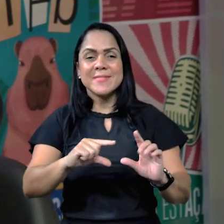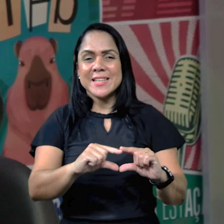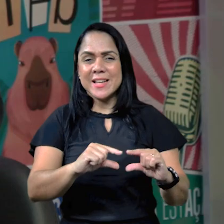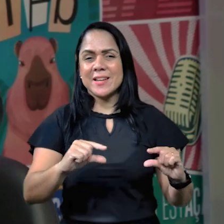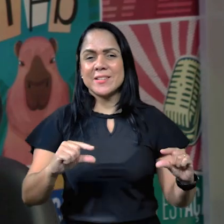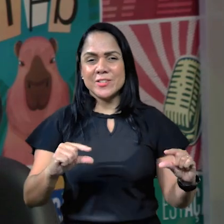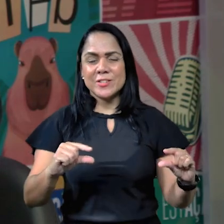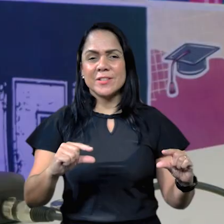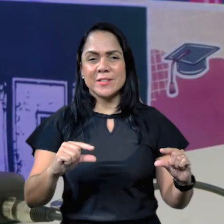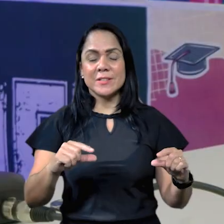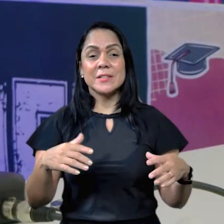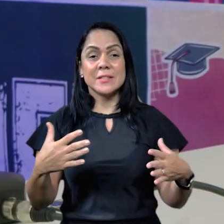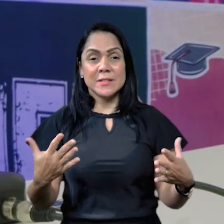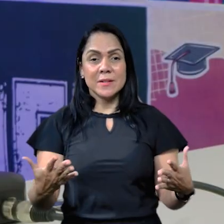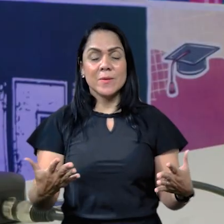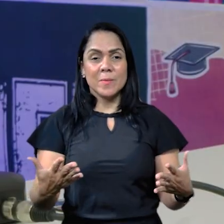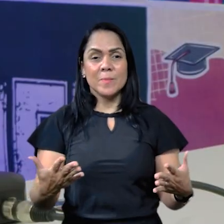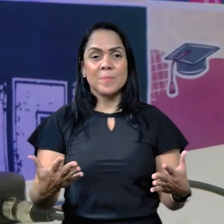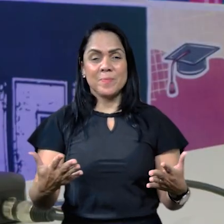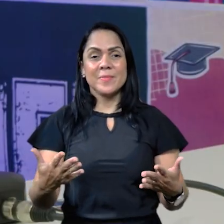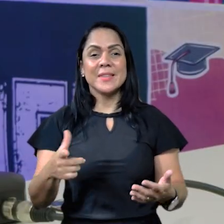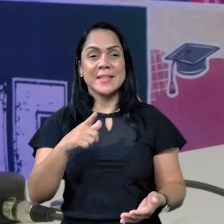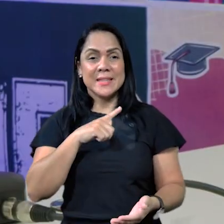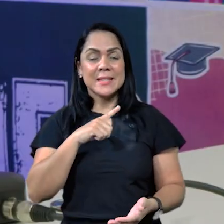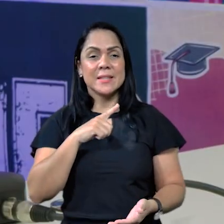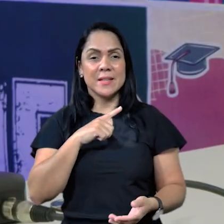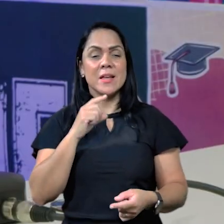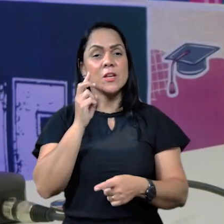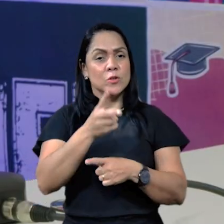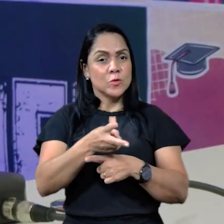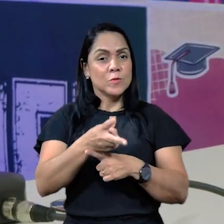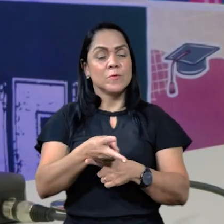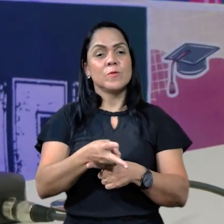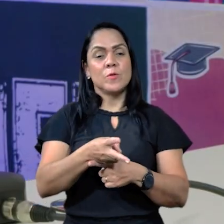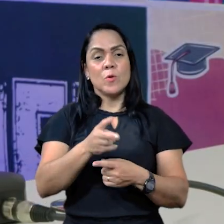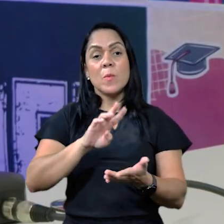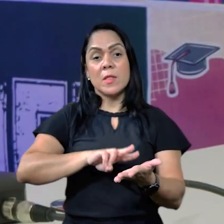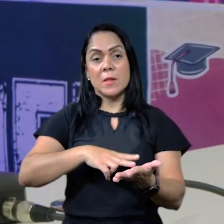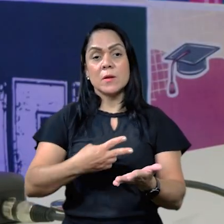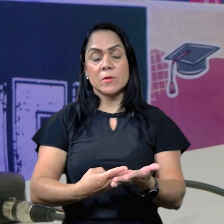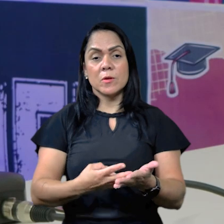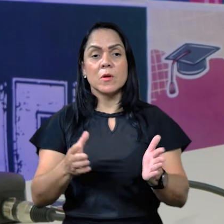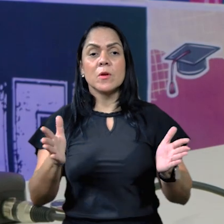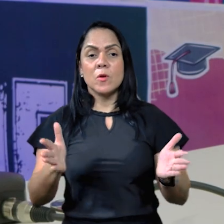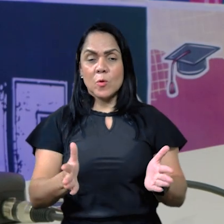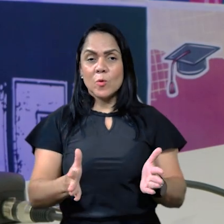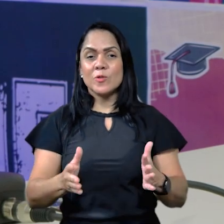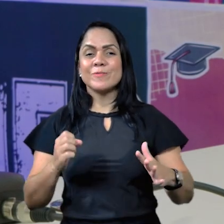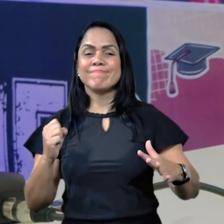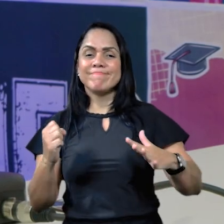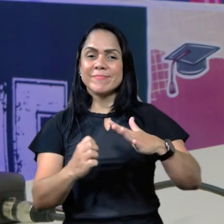querem busca o teu tradutor nos filmes. Só que o que acontece, hoje em dia as